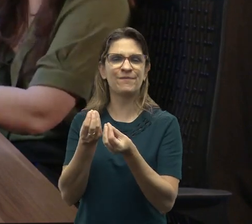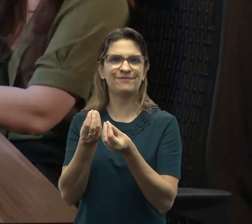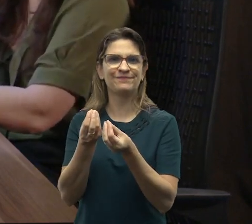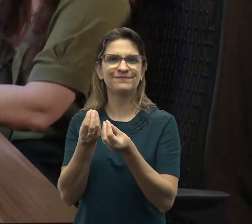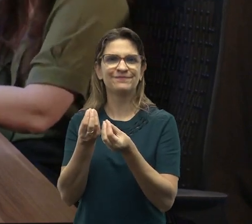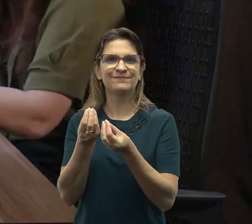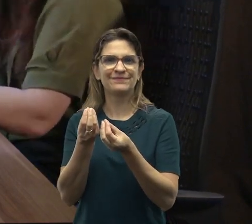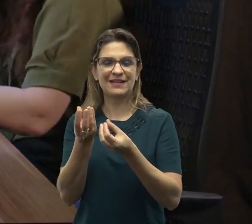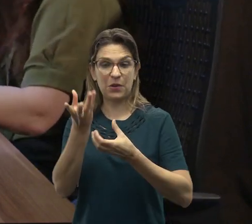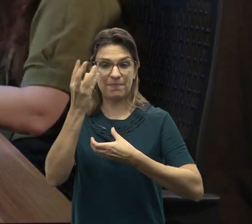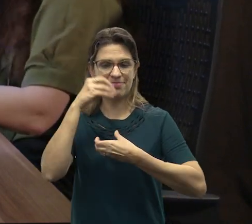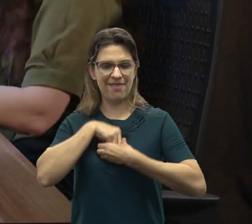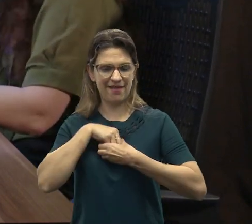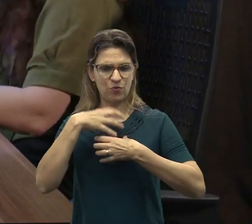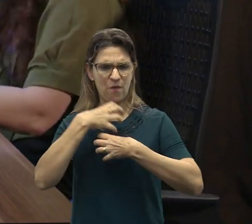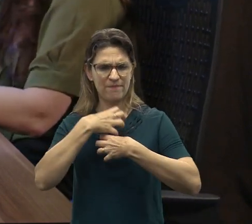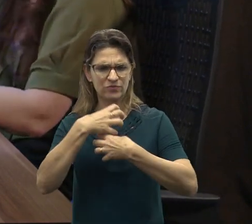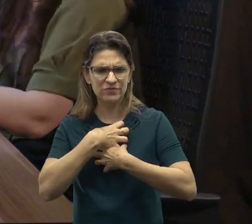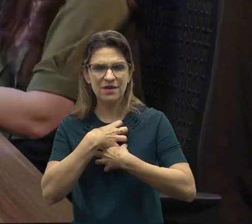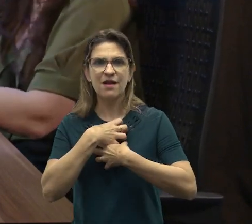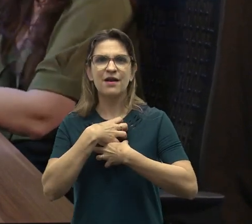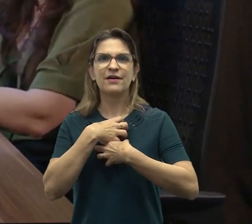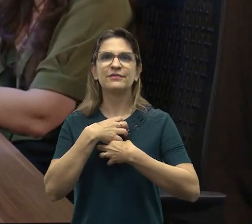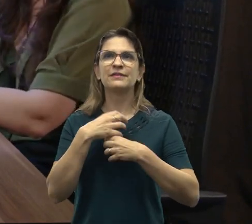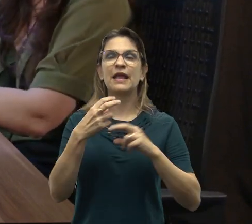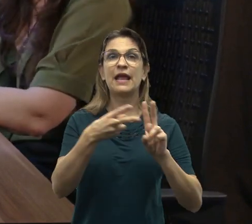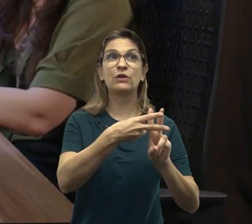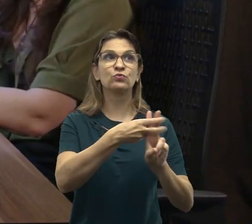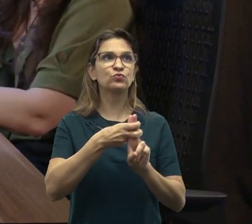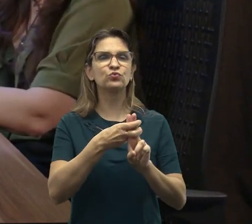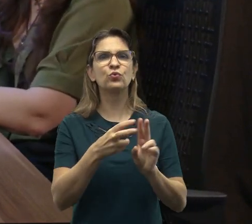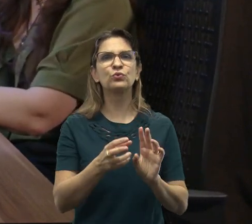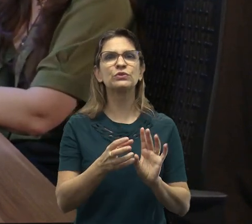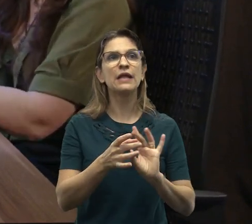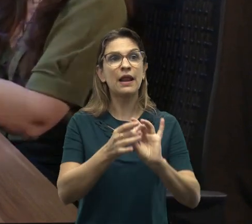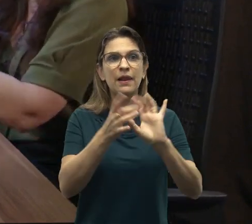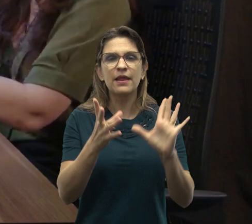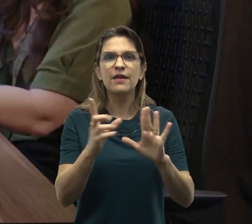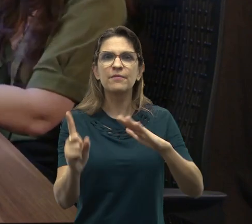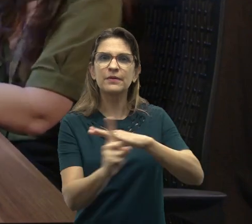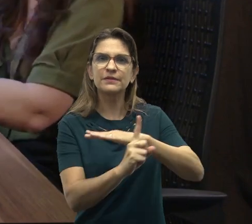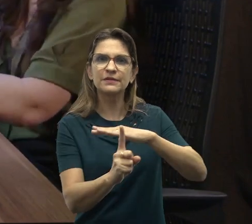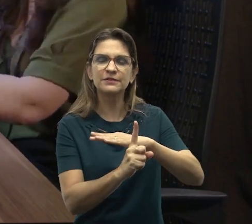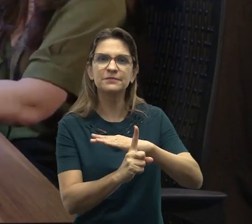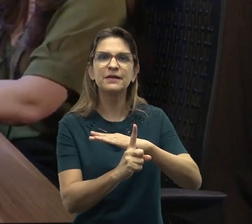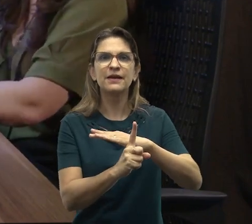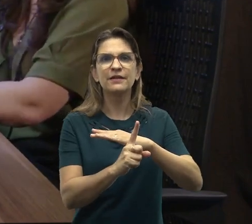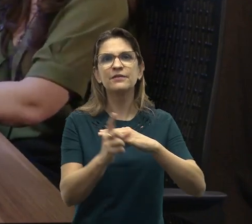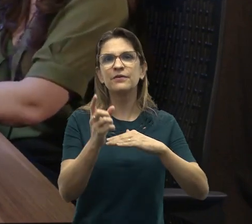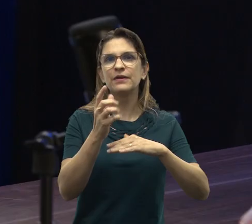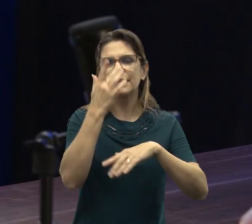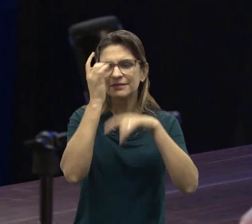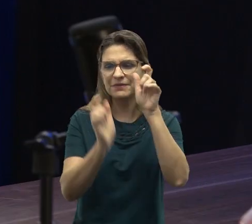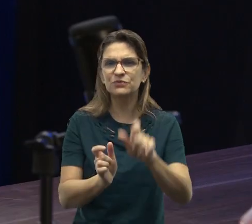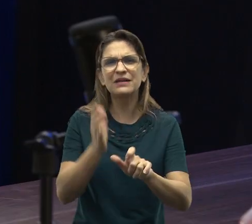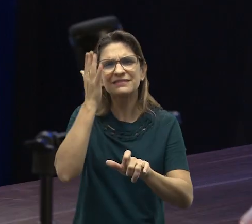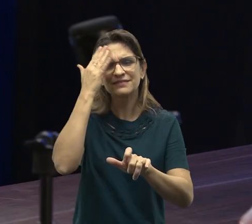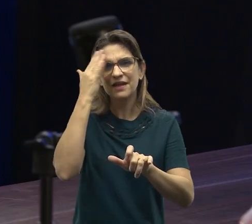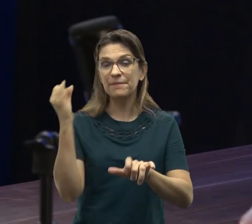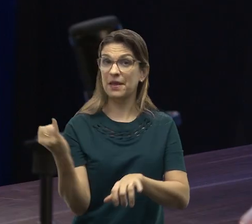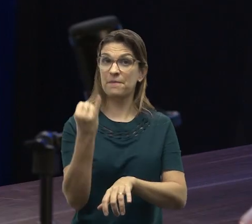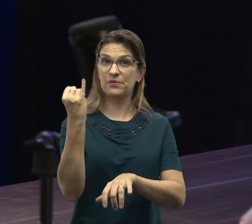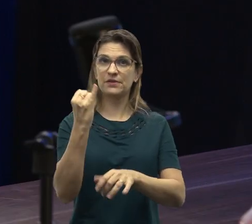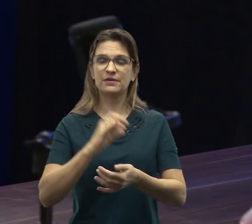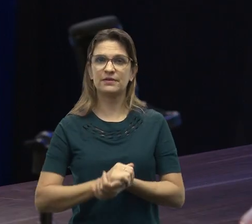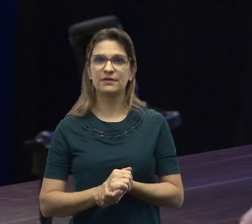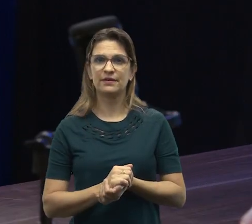vezes, está ali disponível no SUS, mas não entende né, a importância desse tipo de tratamento. A homeopatia vai